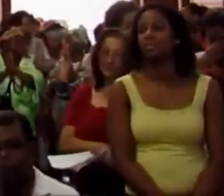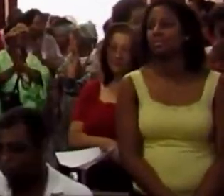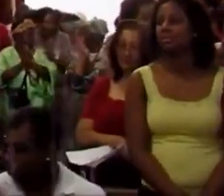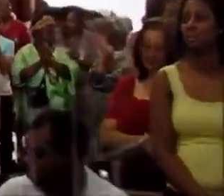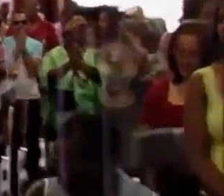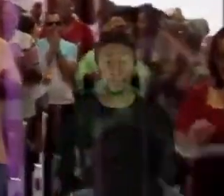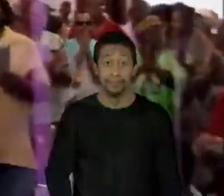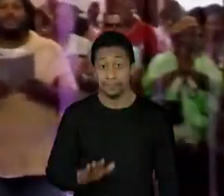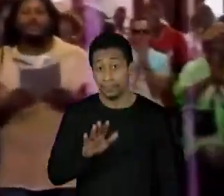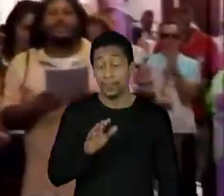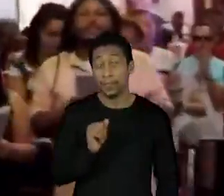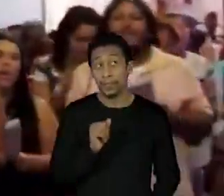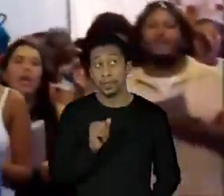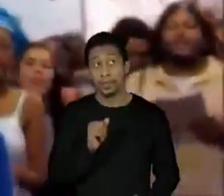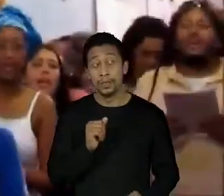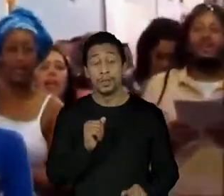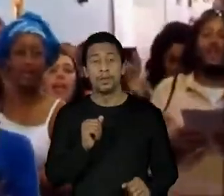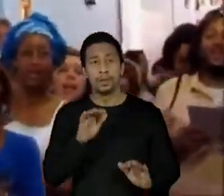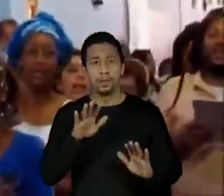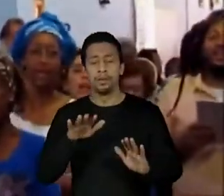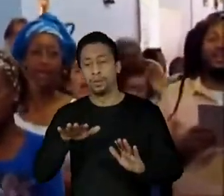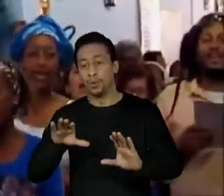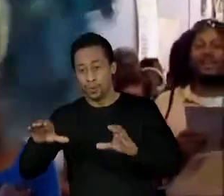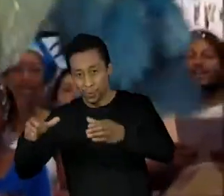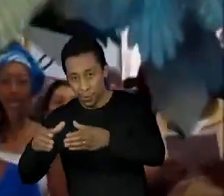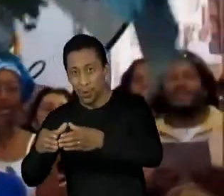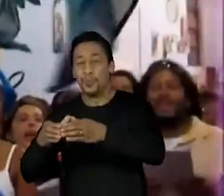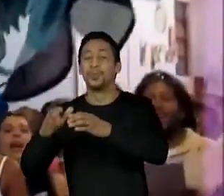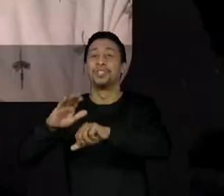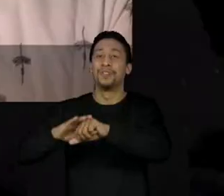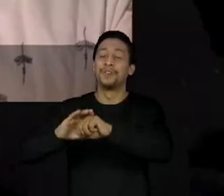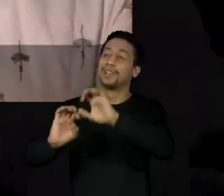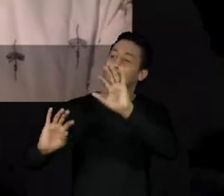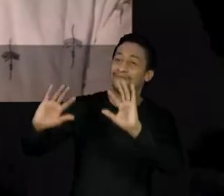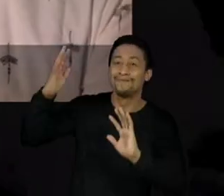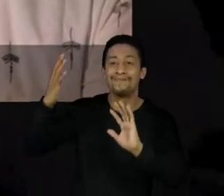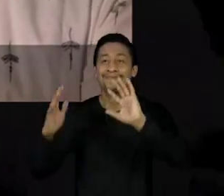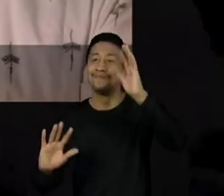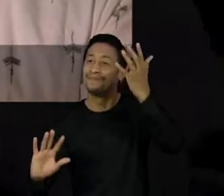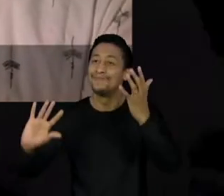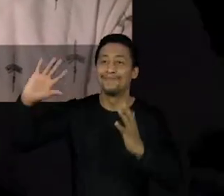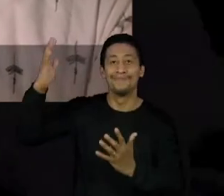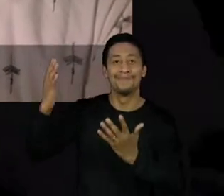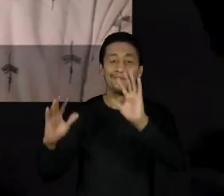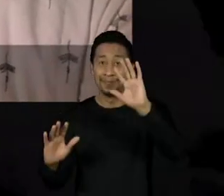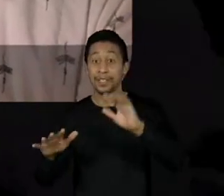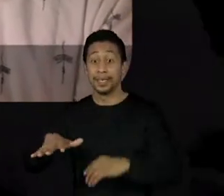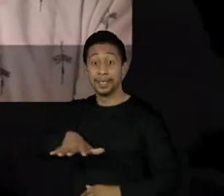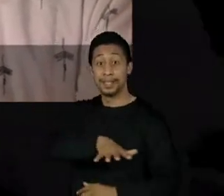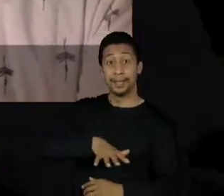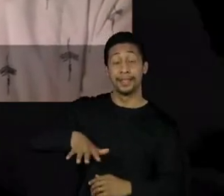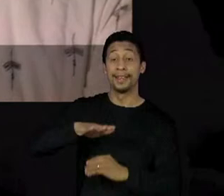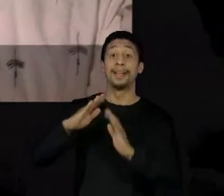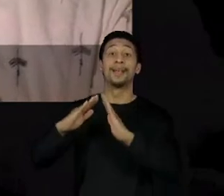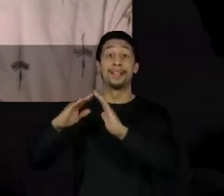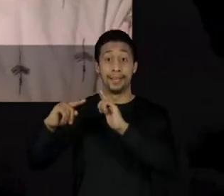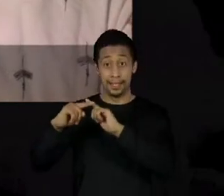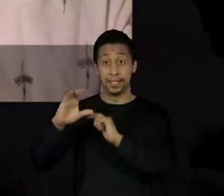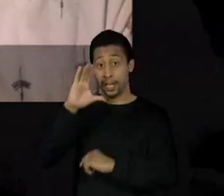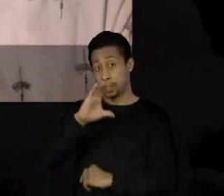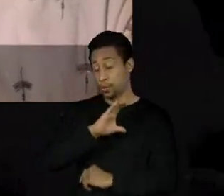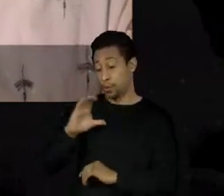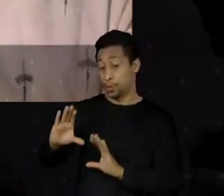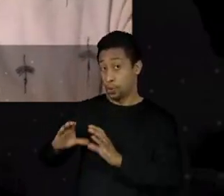Do ponto de vista das celebrações, por exemplo, a gente vai ver no espaço da igreja